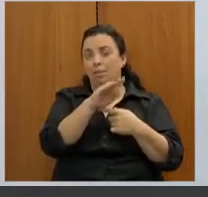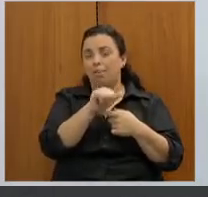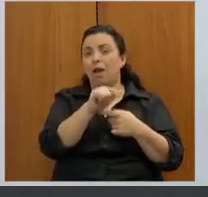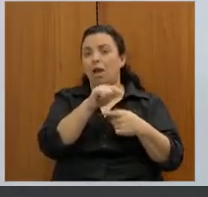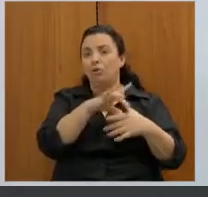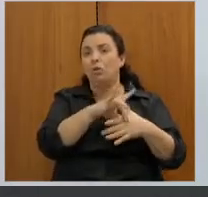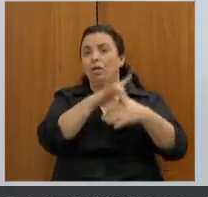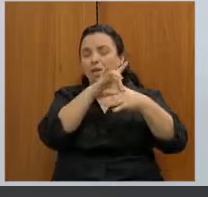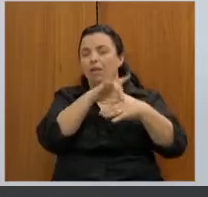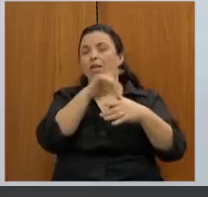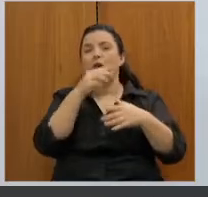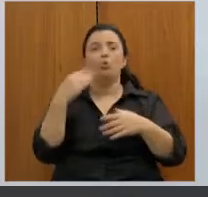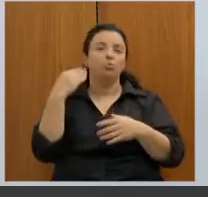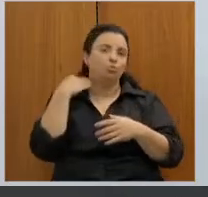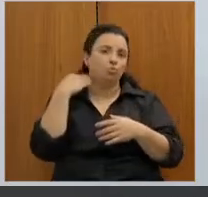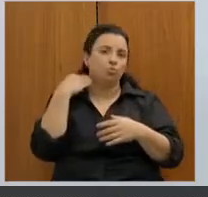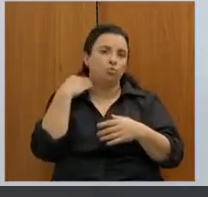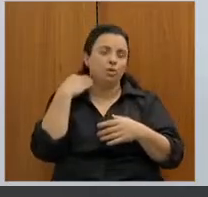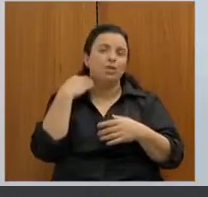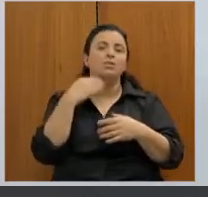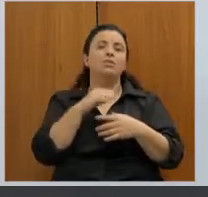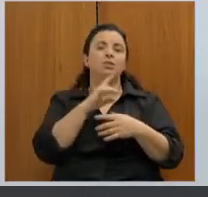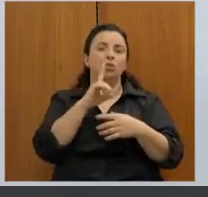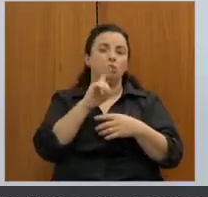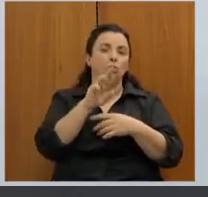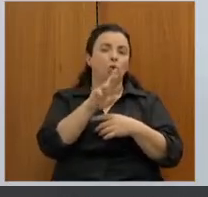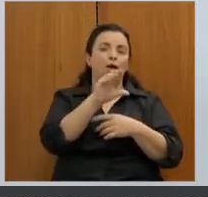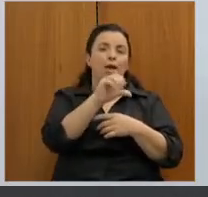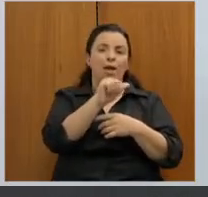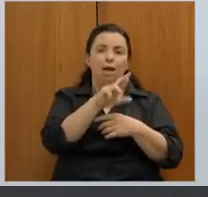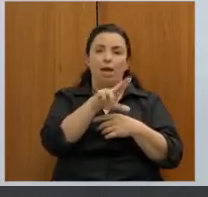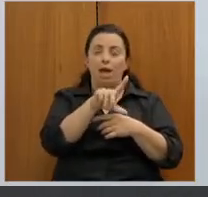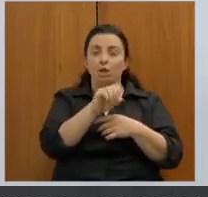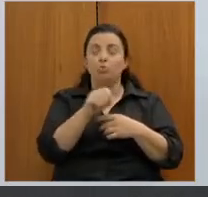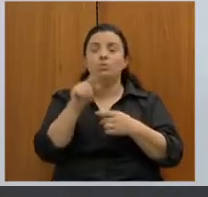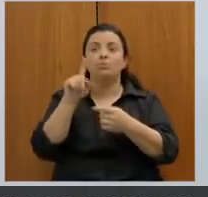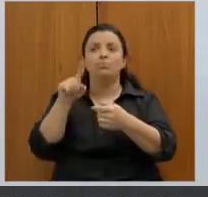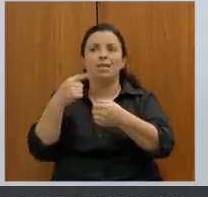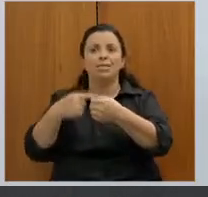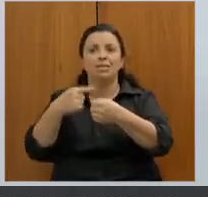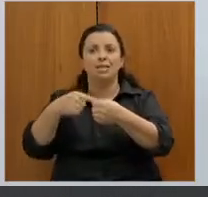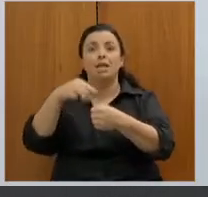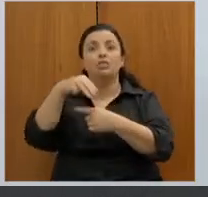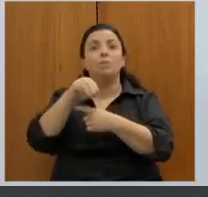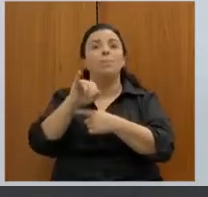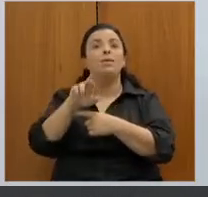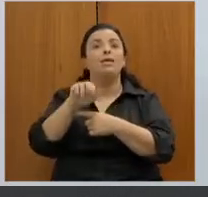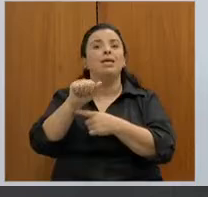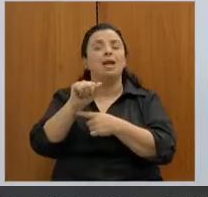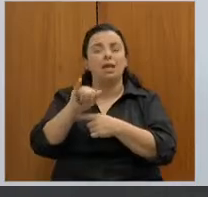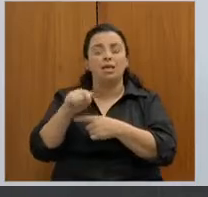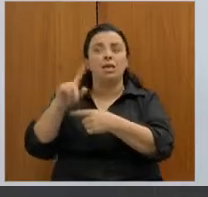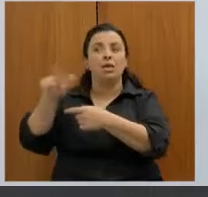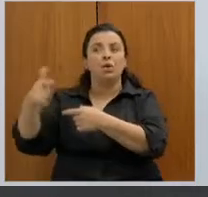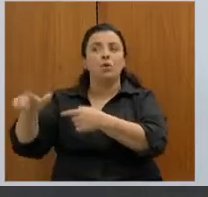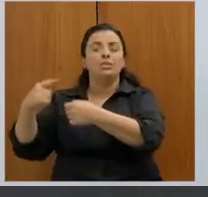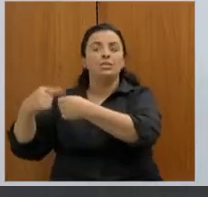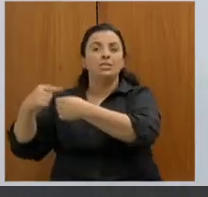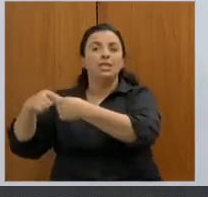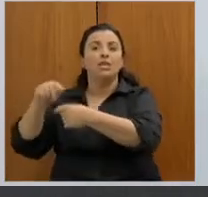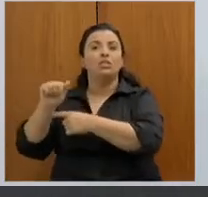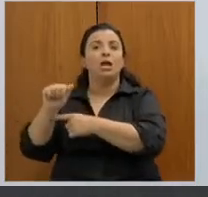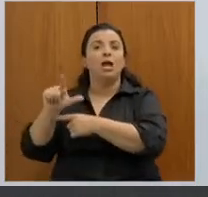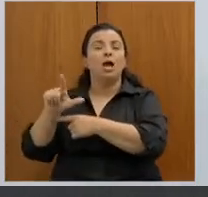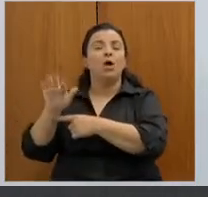é a cidade de Miraí e a cidade de Alfenas estão sendo supervisionados pela